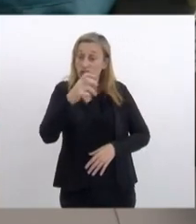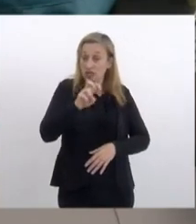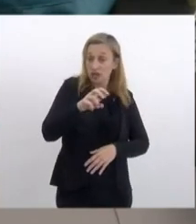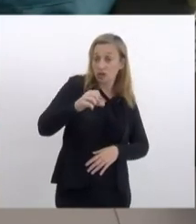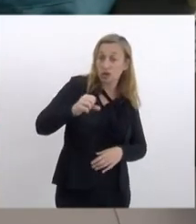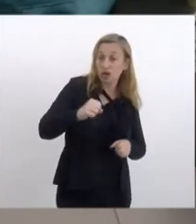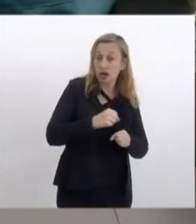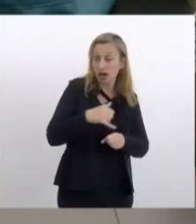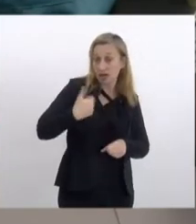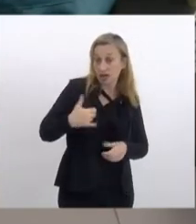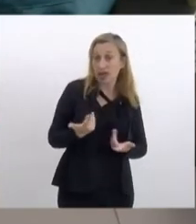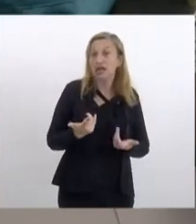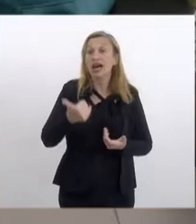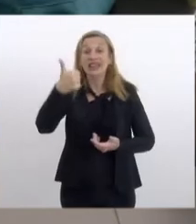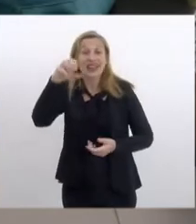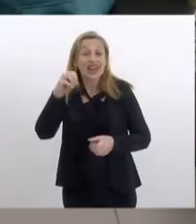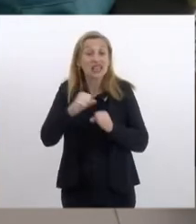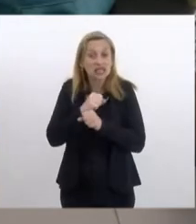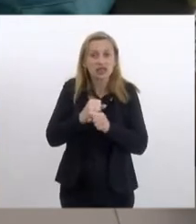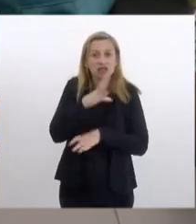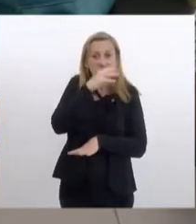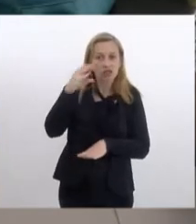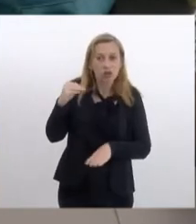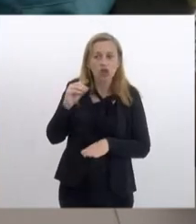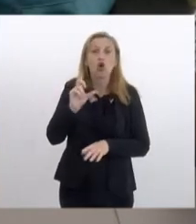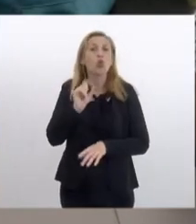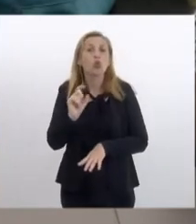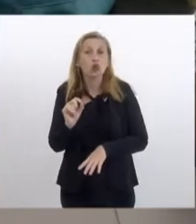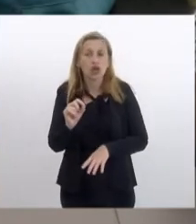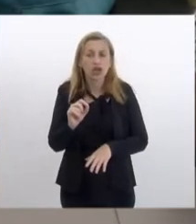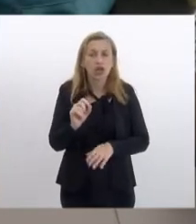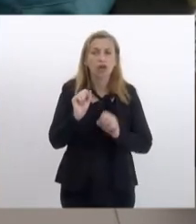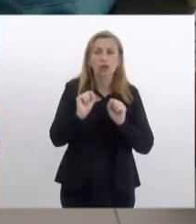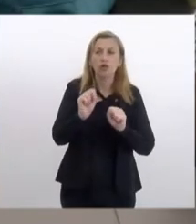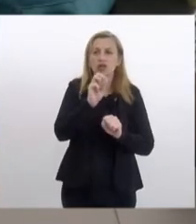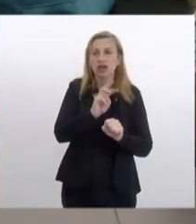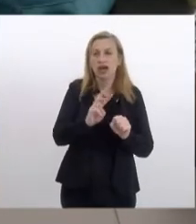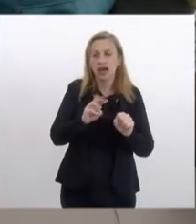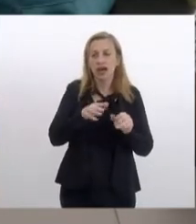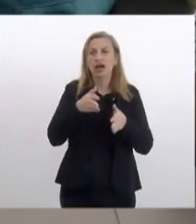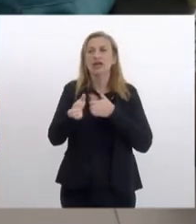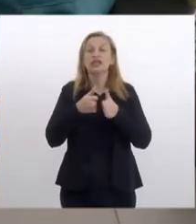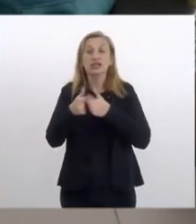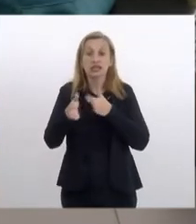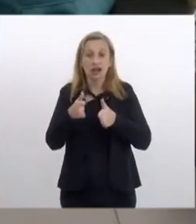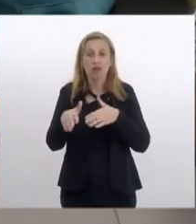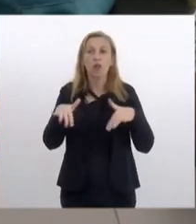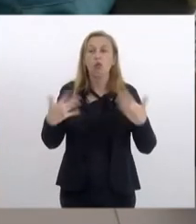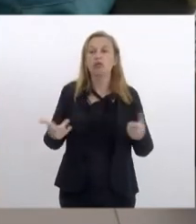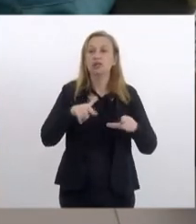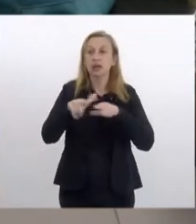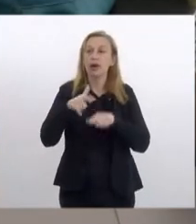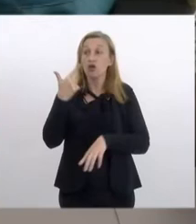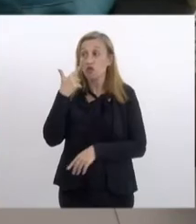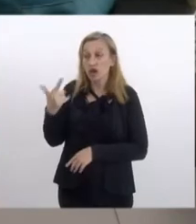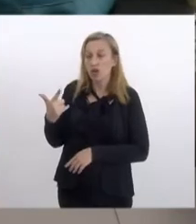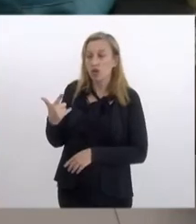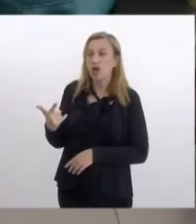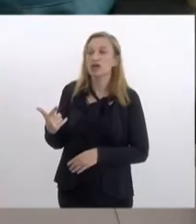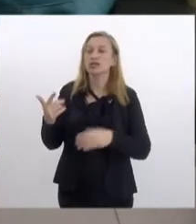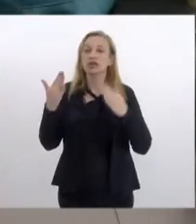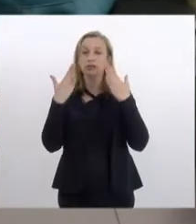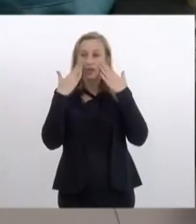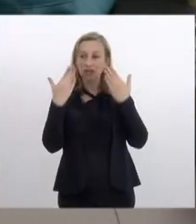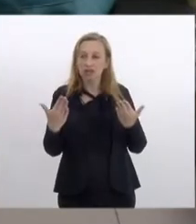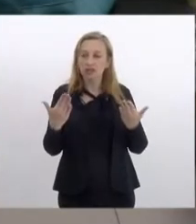são adolescentes. E o que ela vai estar podendo acessar? Quais são os serviços que estão acessíveis? Eu vi agora essa apresentação,